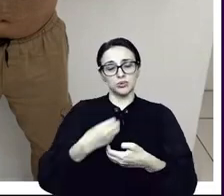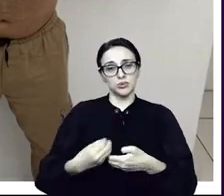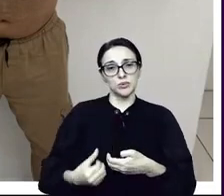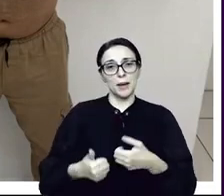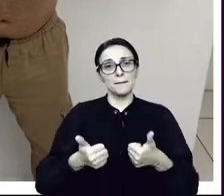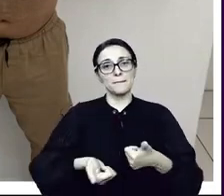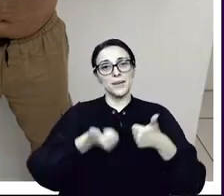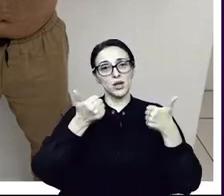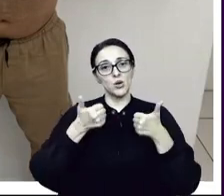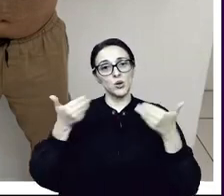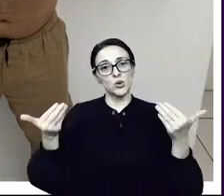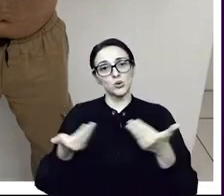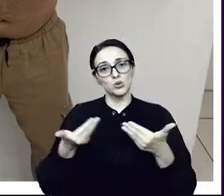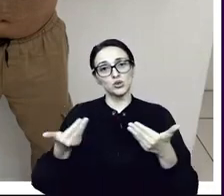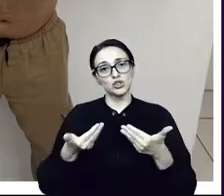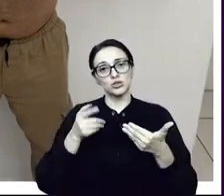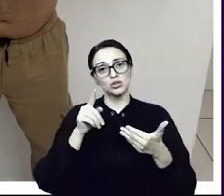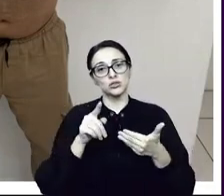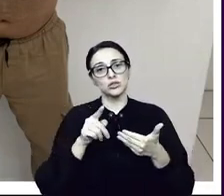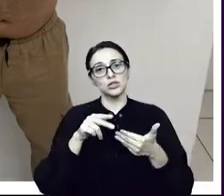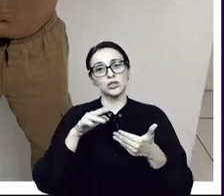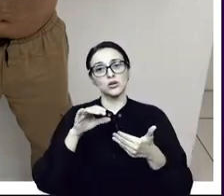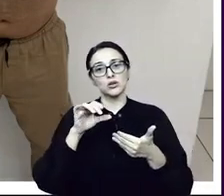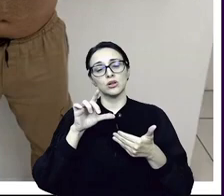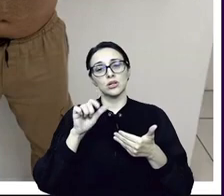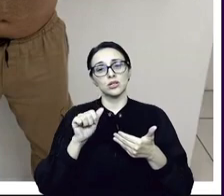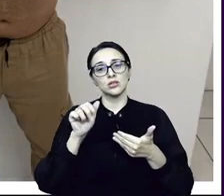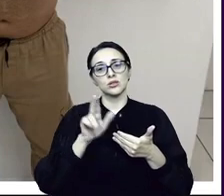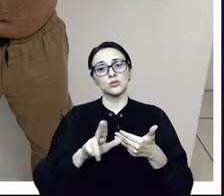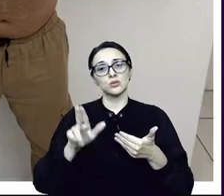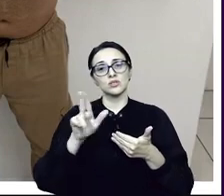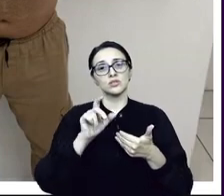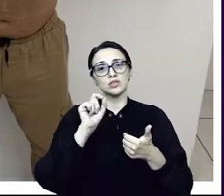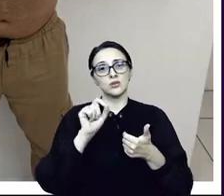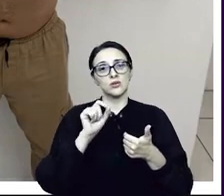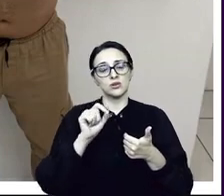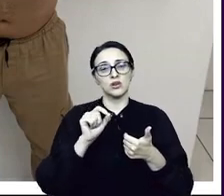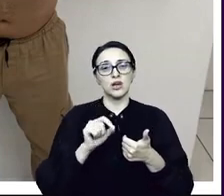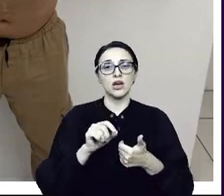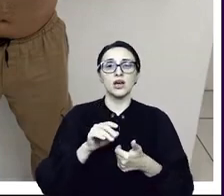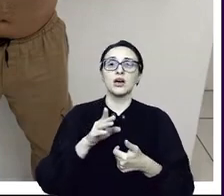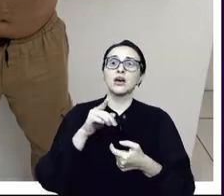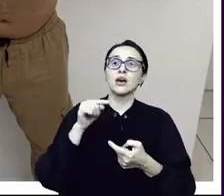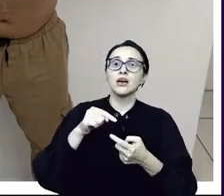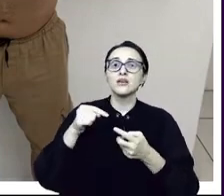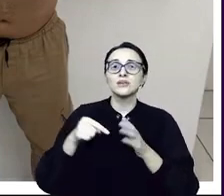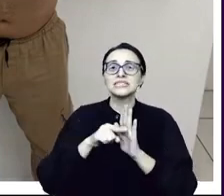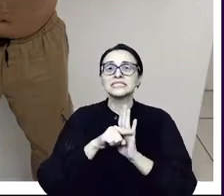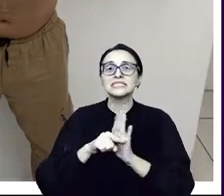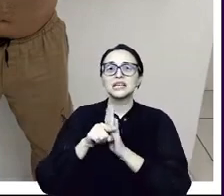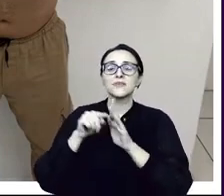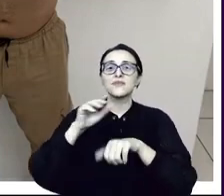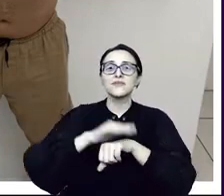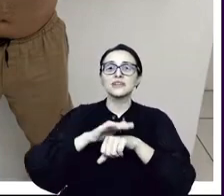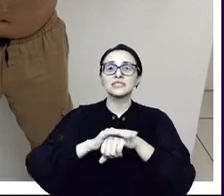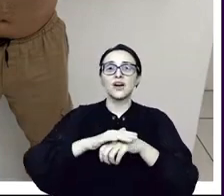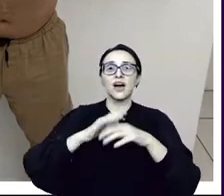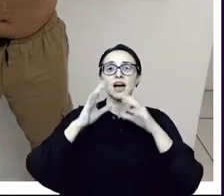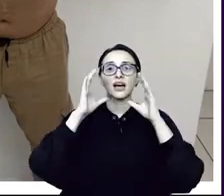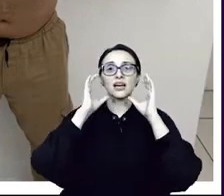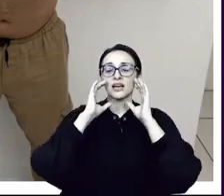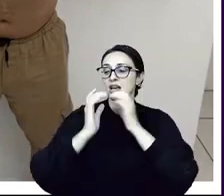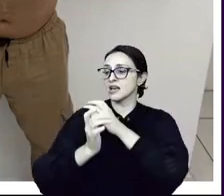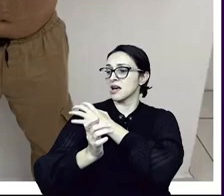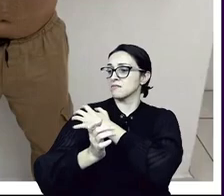melhor, eu acho, hoje, Nicola, é utilizar o Best Fitting Sphere, que, na verdade, que você pegar a cabeça do húmero e não